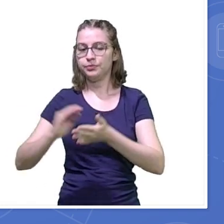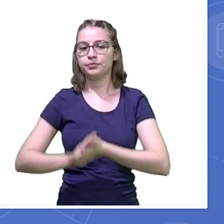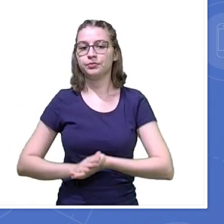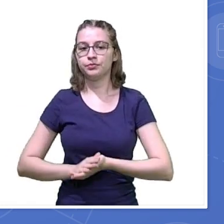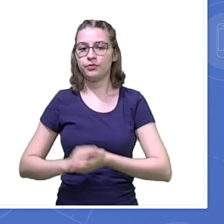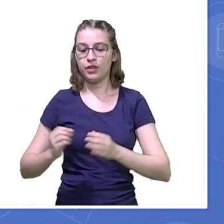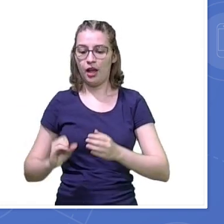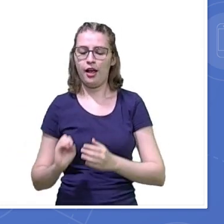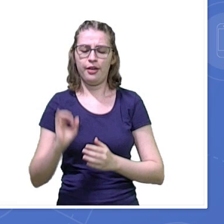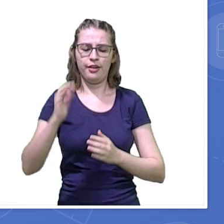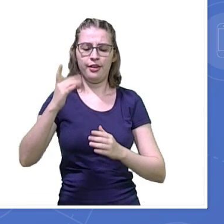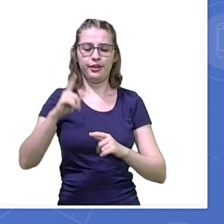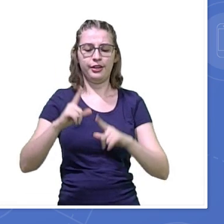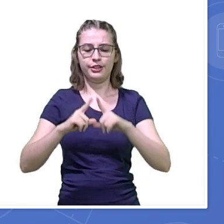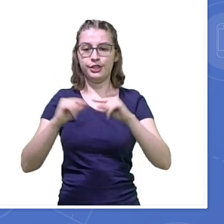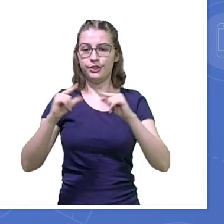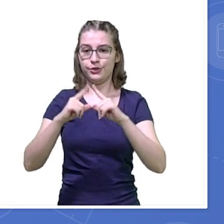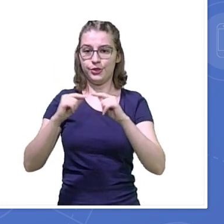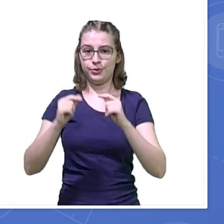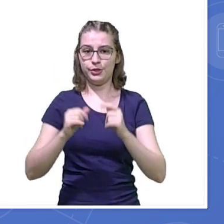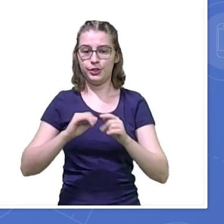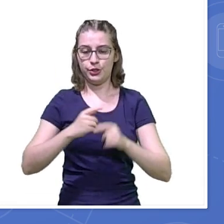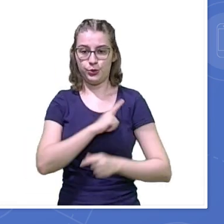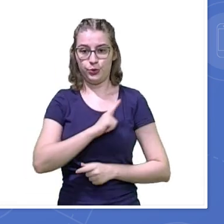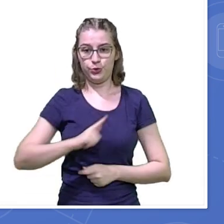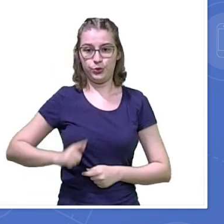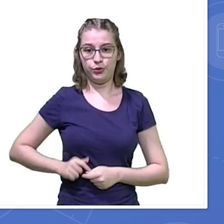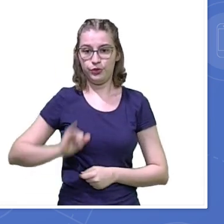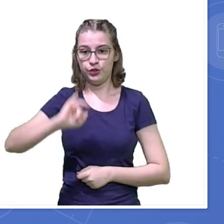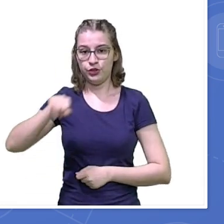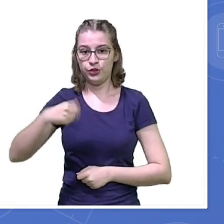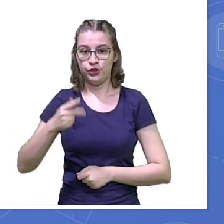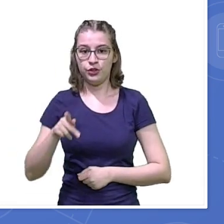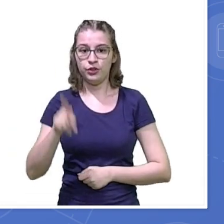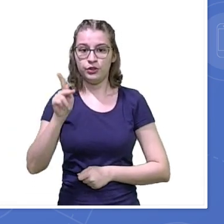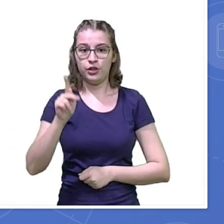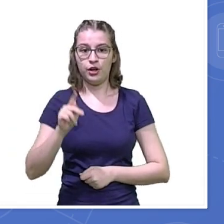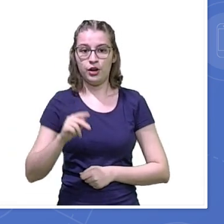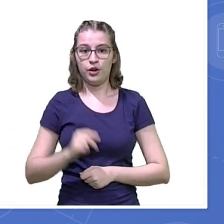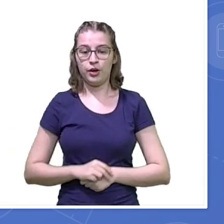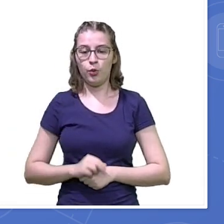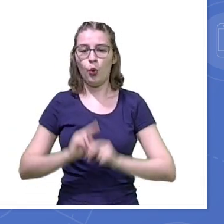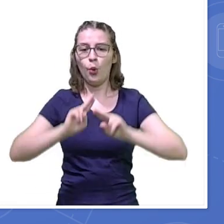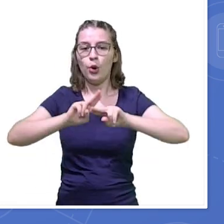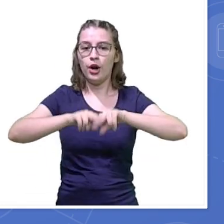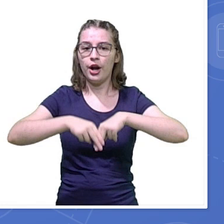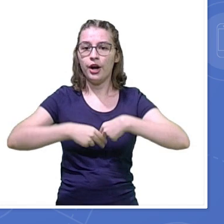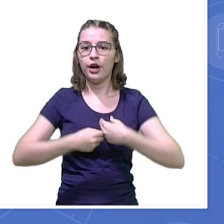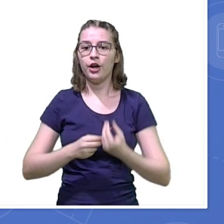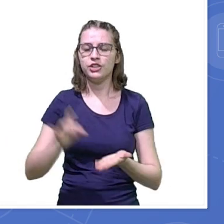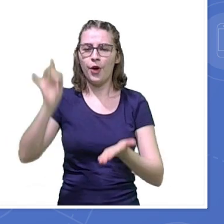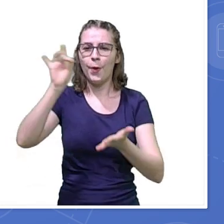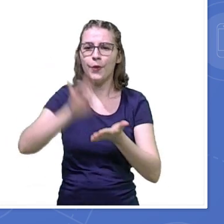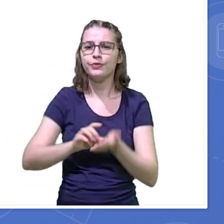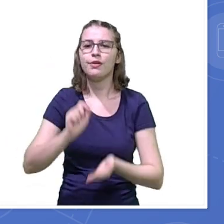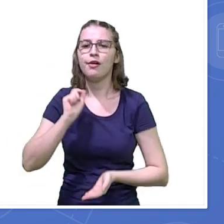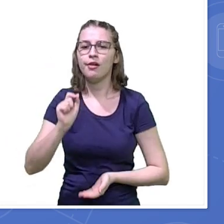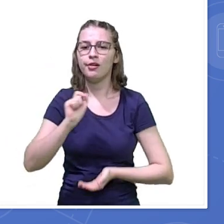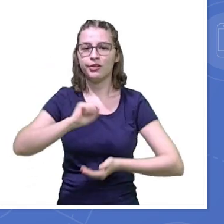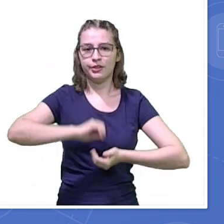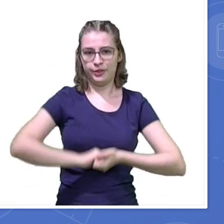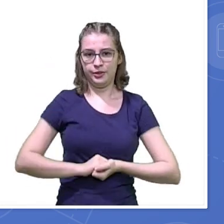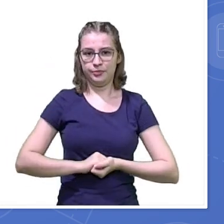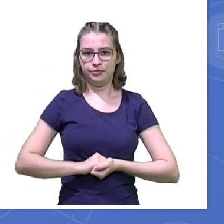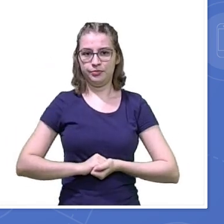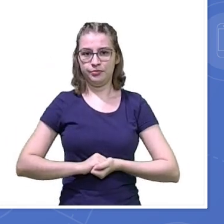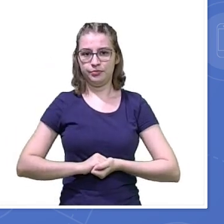Juscelino Kubitschek teve, entre suas motivações oficiais, letra A, afastar de São